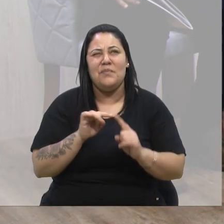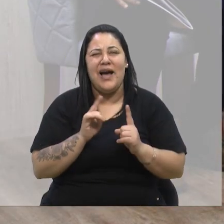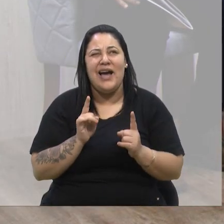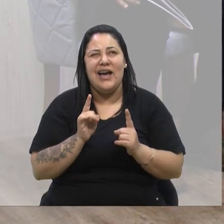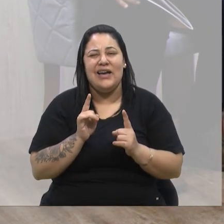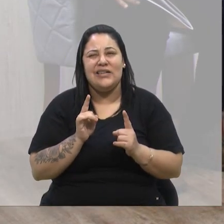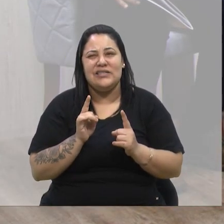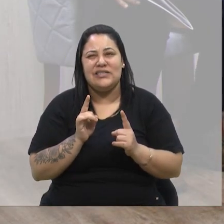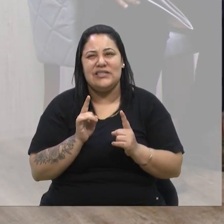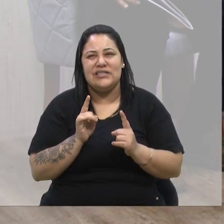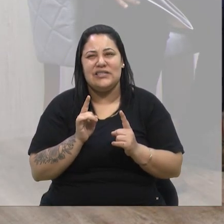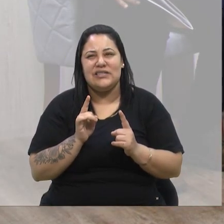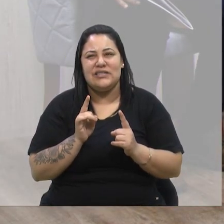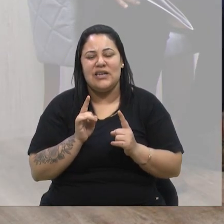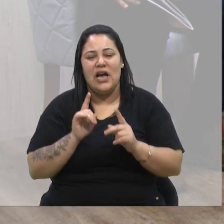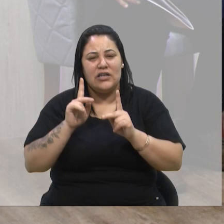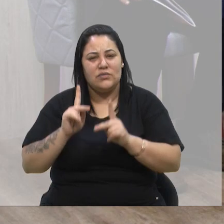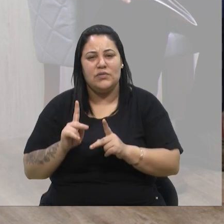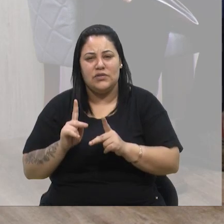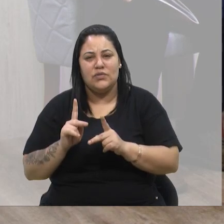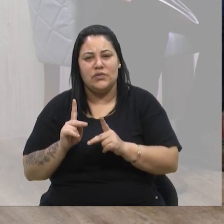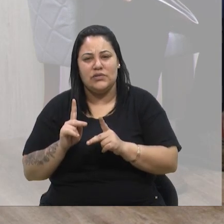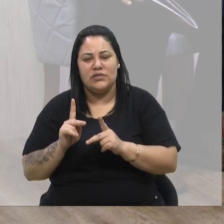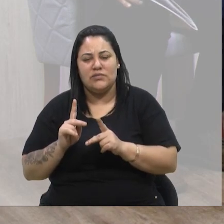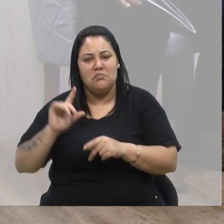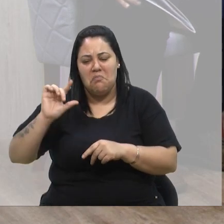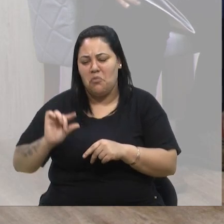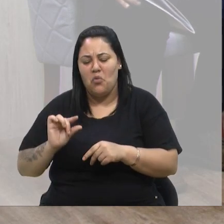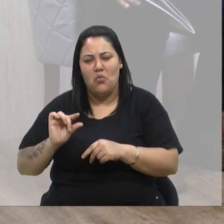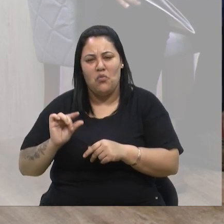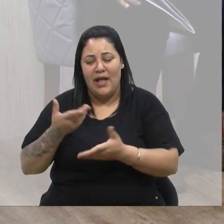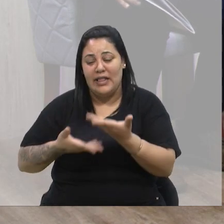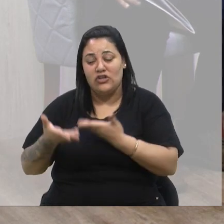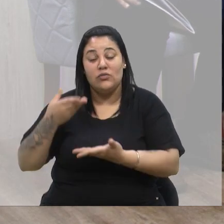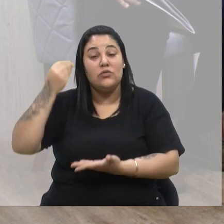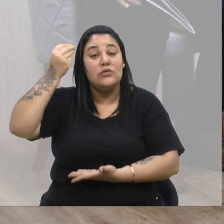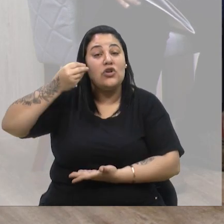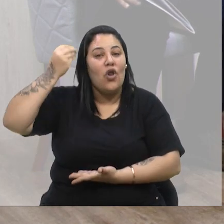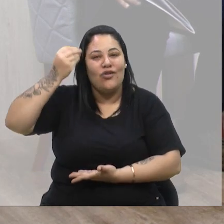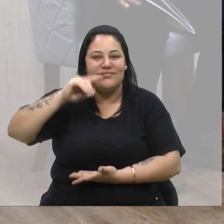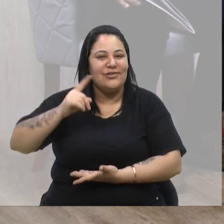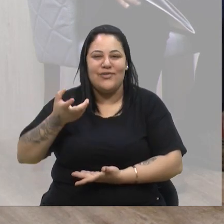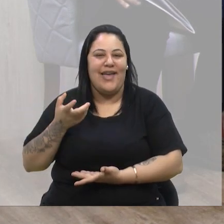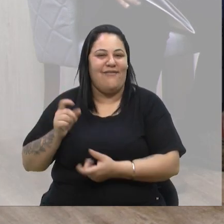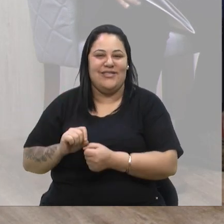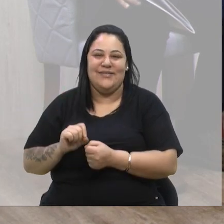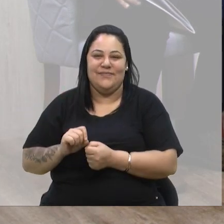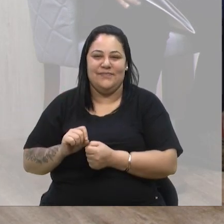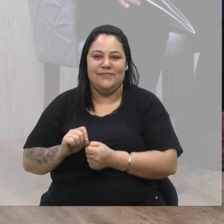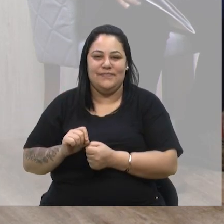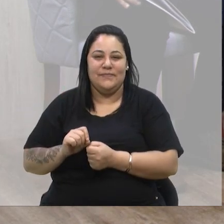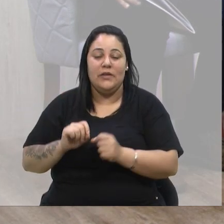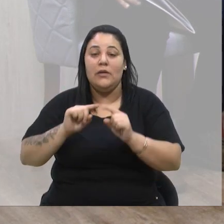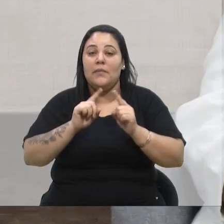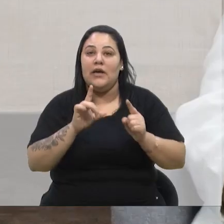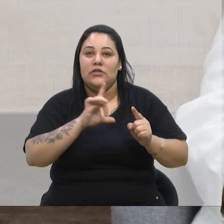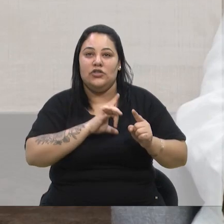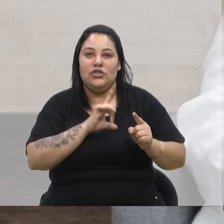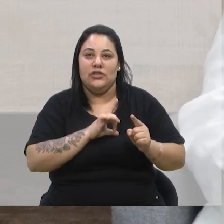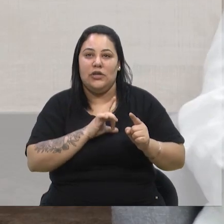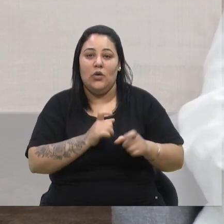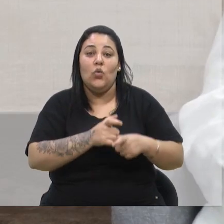bem menos que fazia terapia. Claro. E já tinha aumentado, né? Mas era um número maior